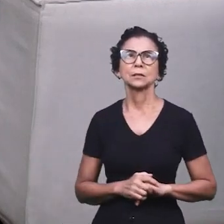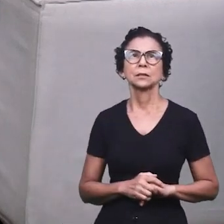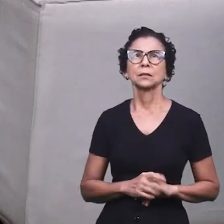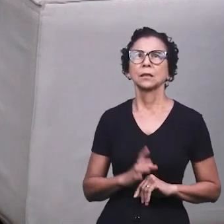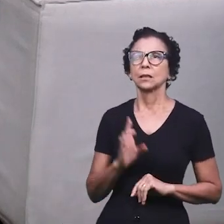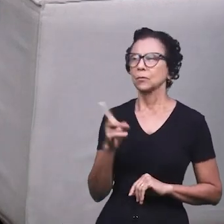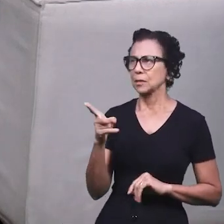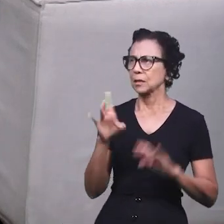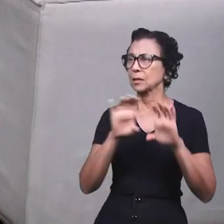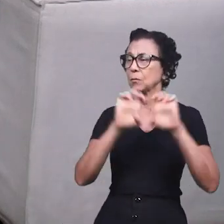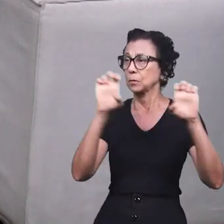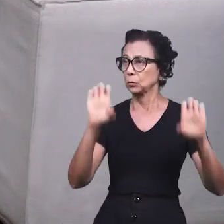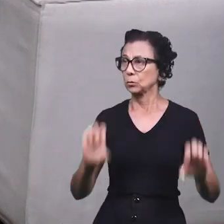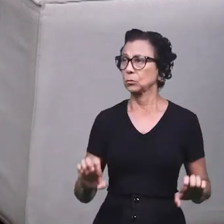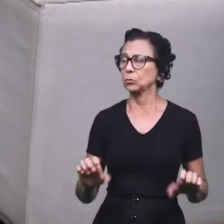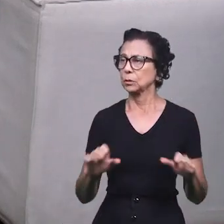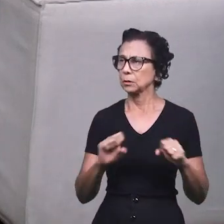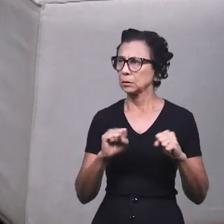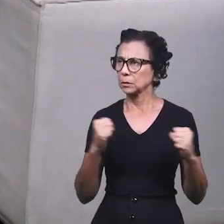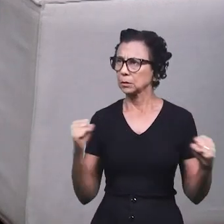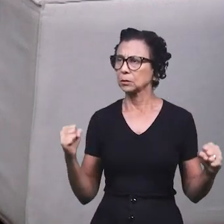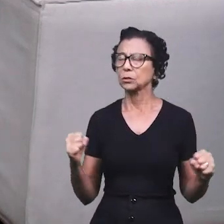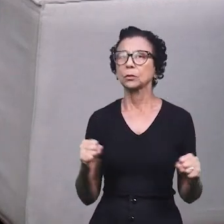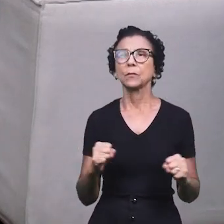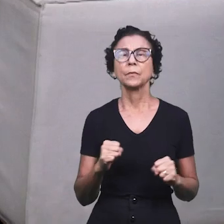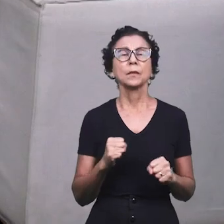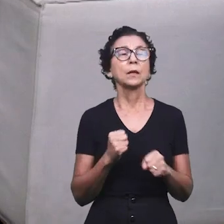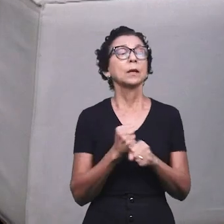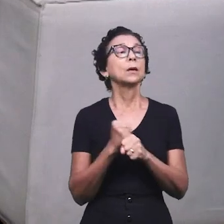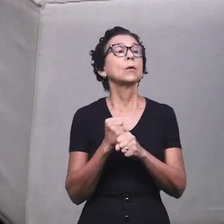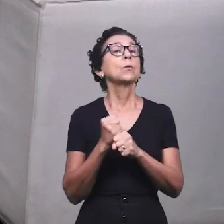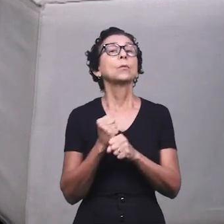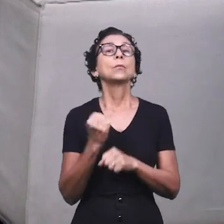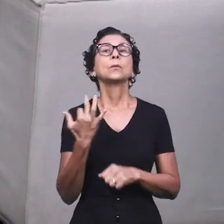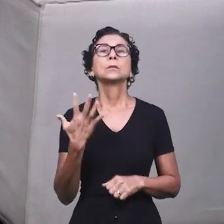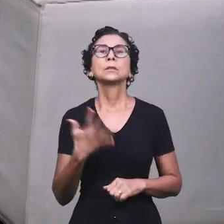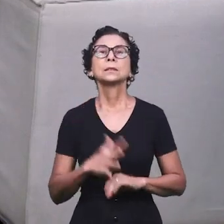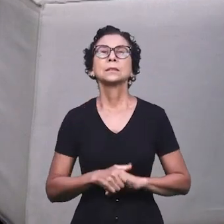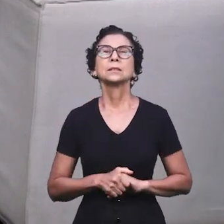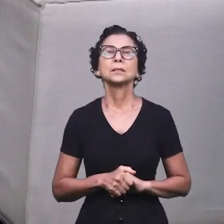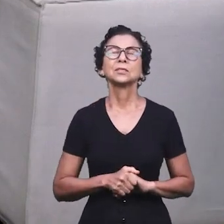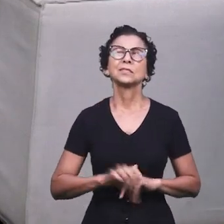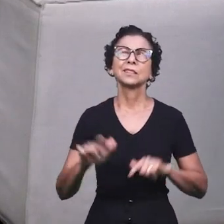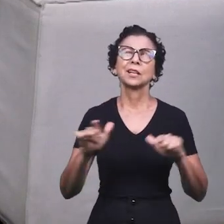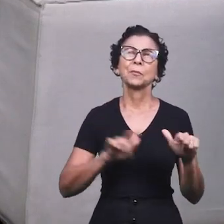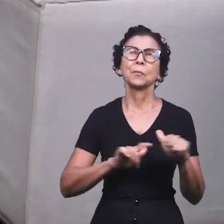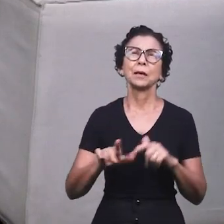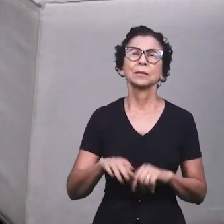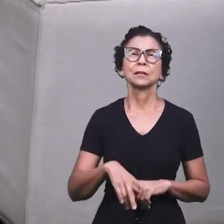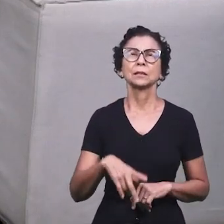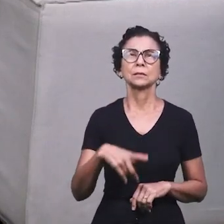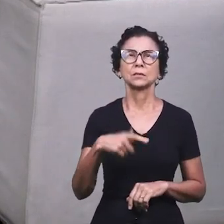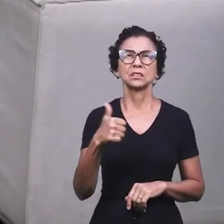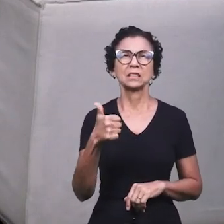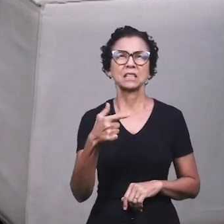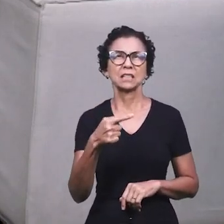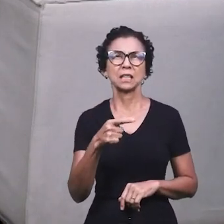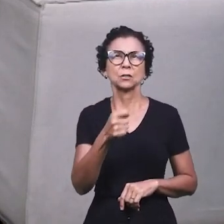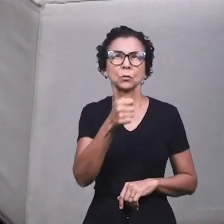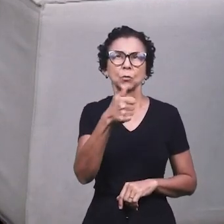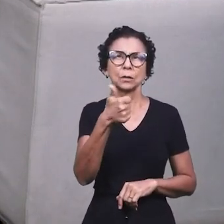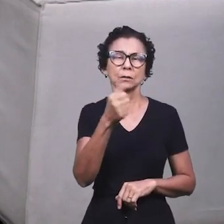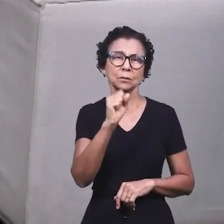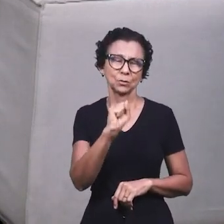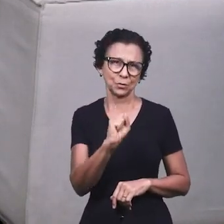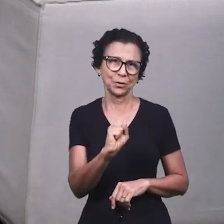estrutura bem grande hoje, Sim. Né? Tá há quantos anos já? Então, que eu trabalho com alimentação já tem aí 17